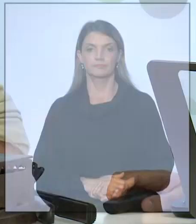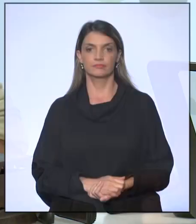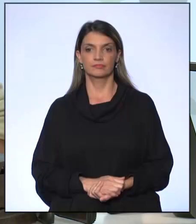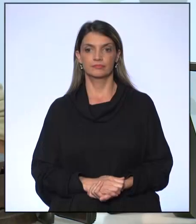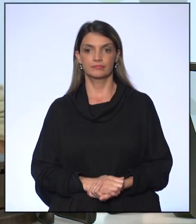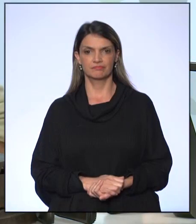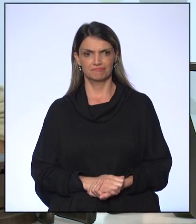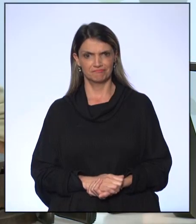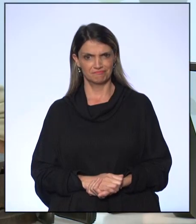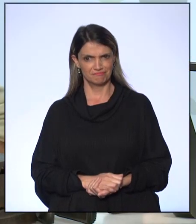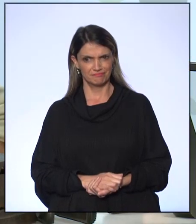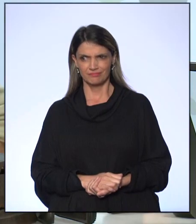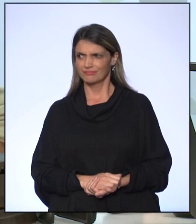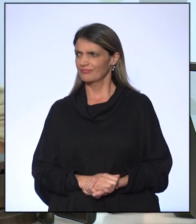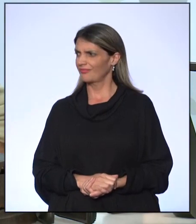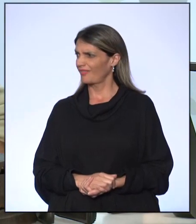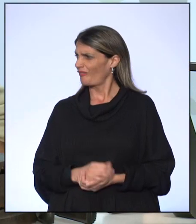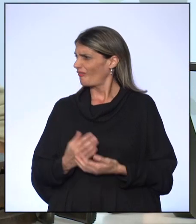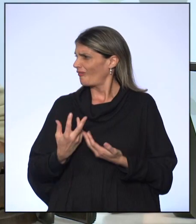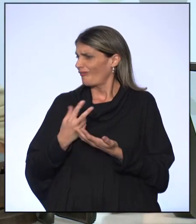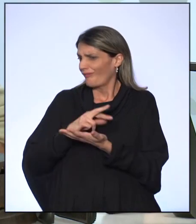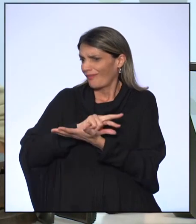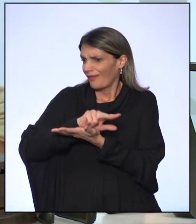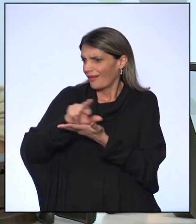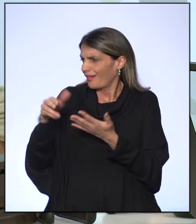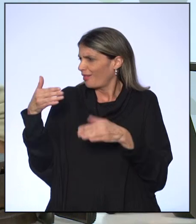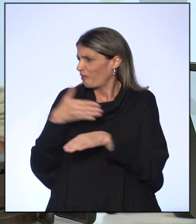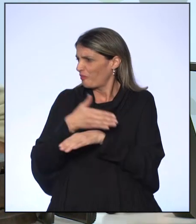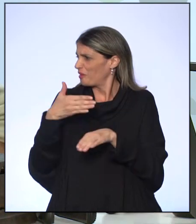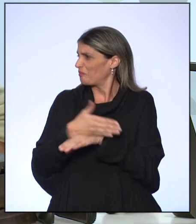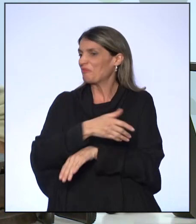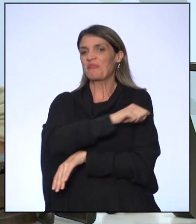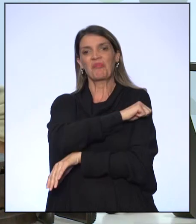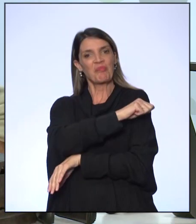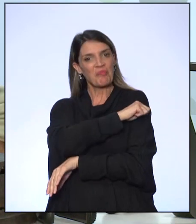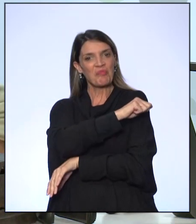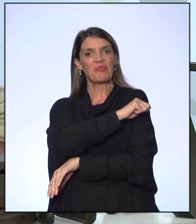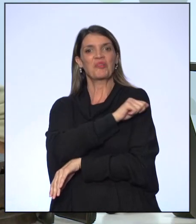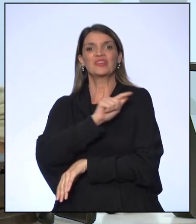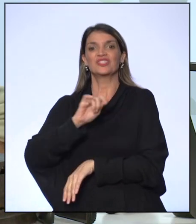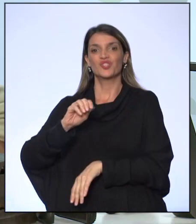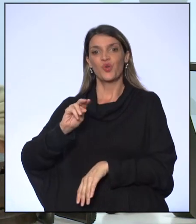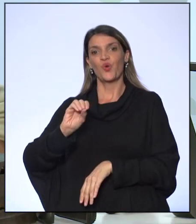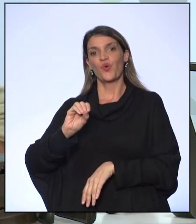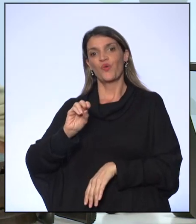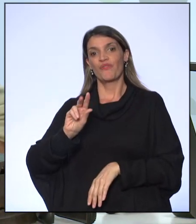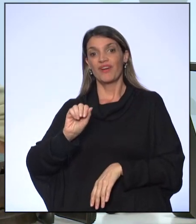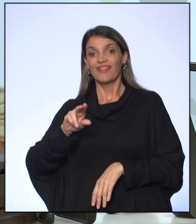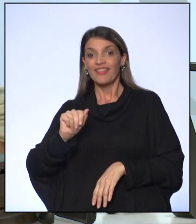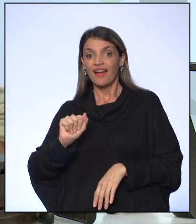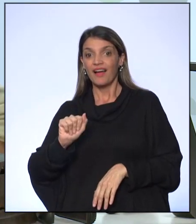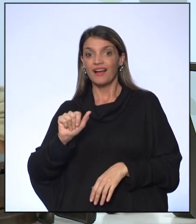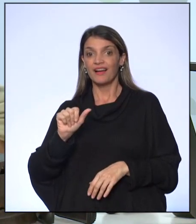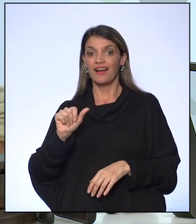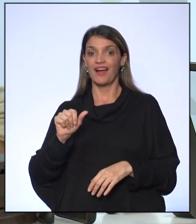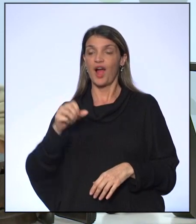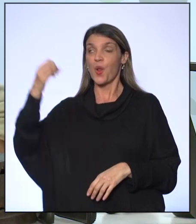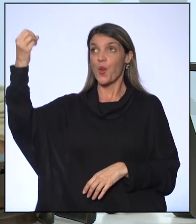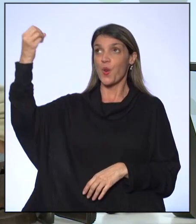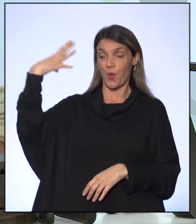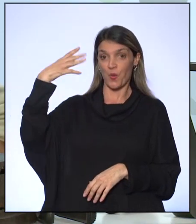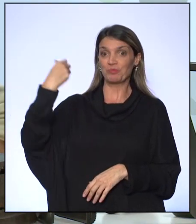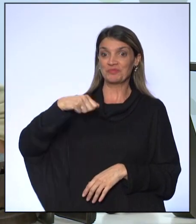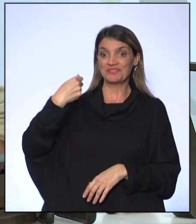Olha, Fábio, bastante participação dos nossos alunos aqui, ó. A Giovana, acendi a luz, ó. Tá vendo?